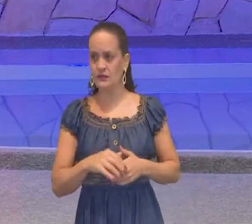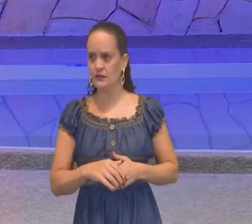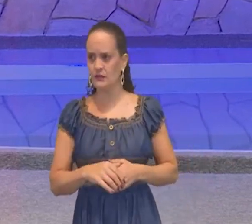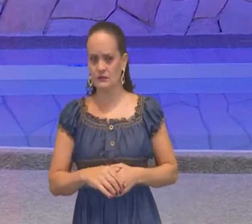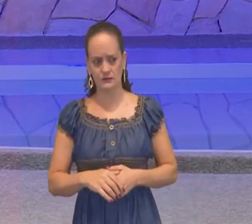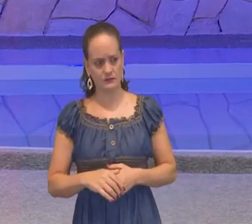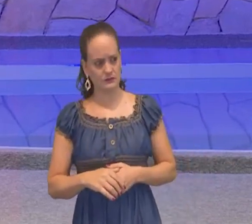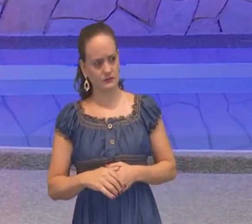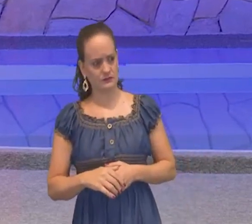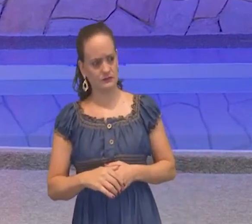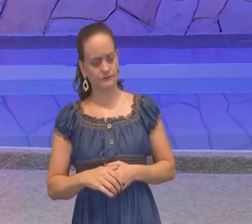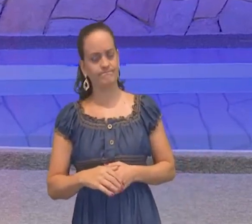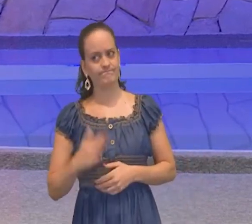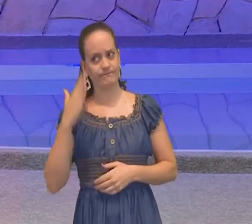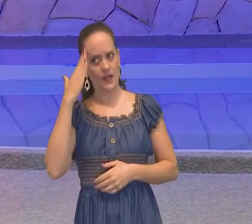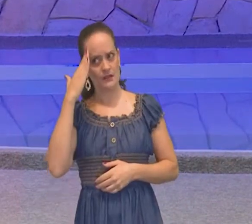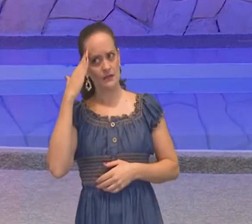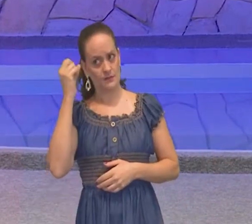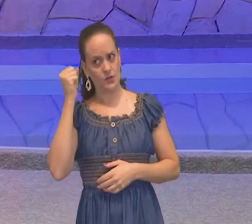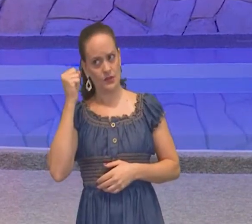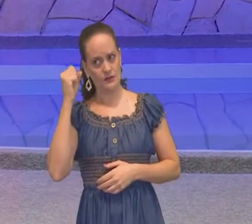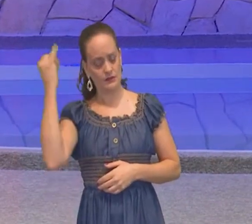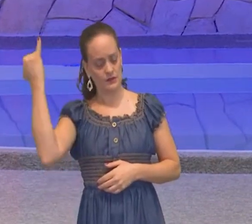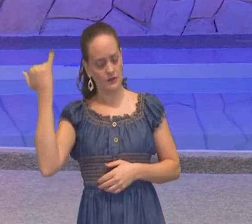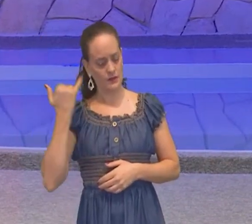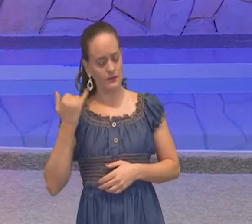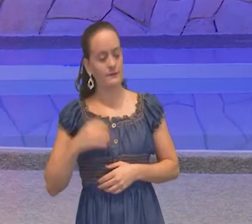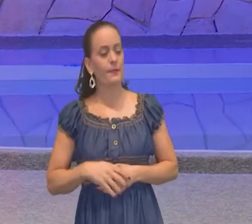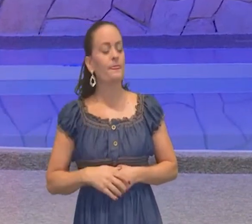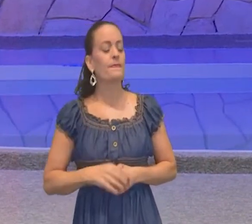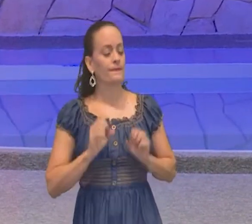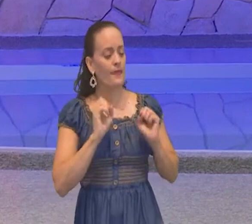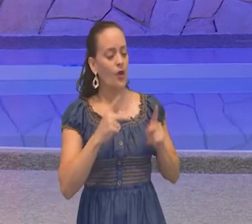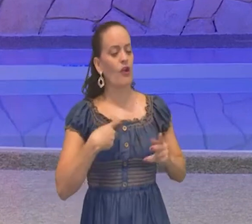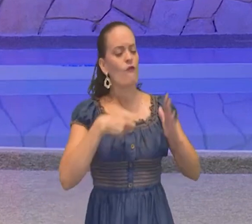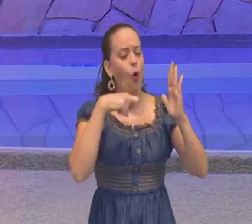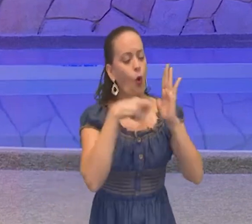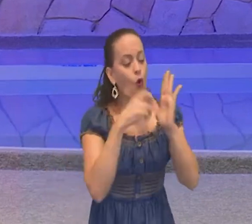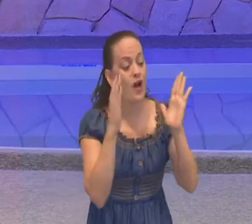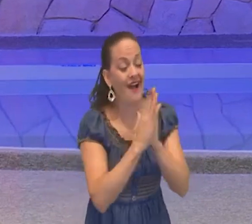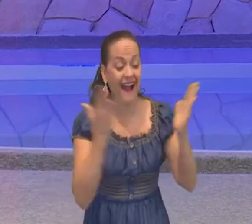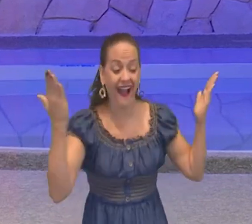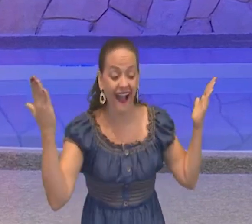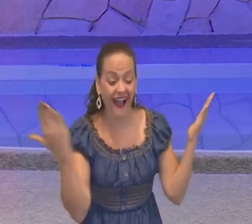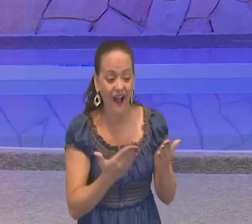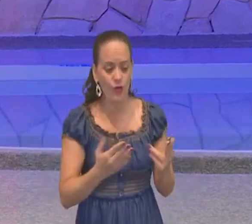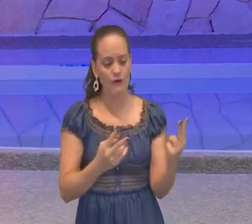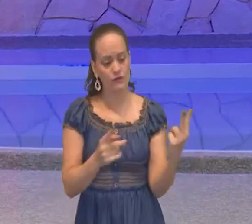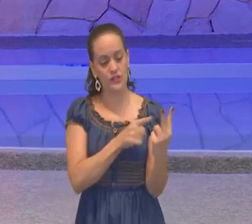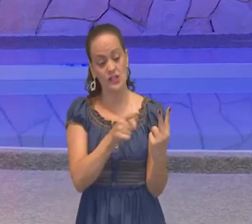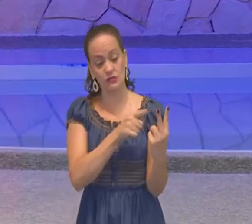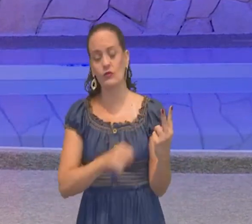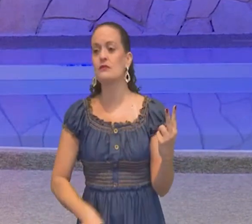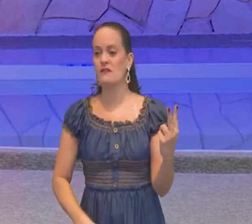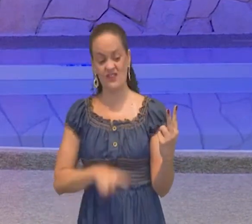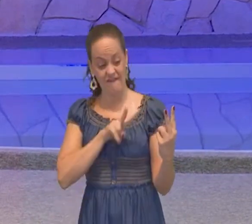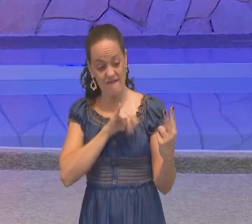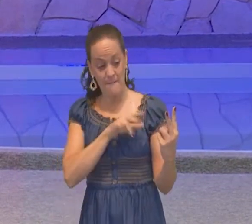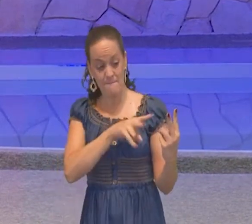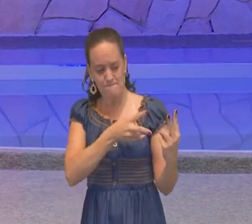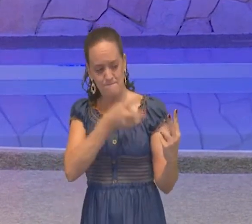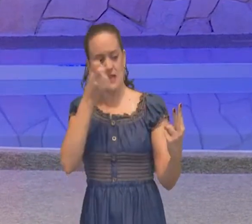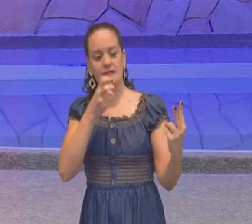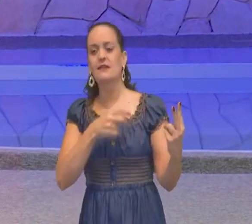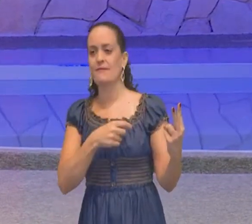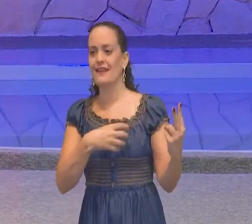de sabedoria de Deus, disse assim: pois eu vou orar por vocês agora, e vocês vão perceber a maravilha que